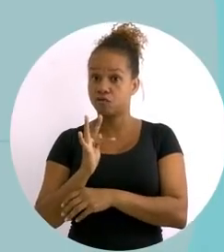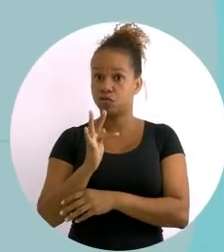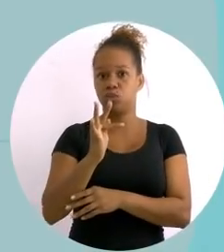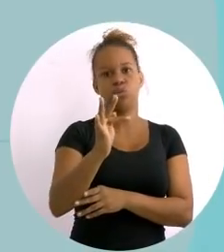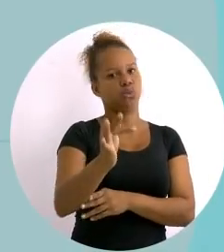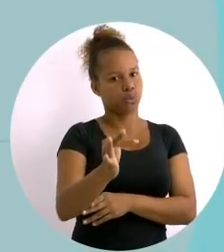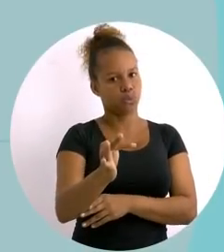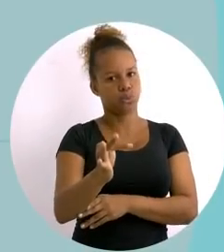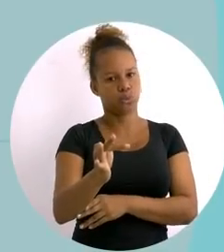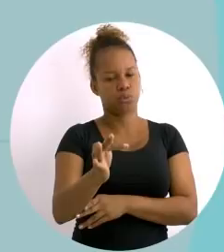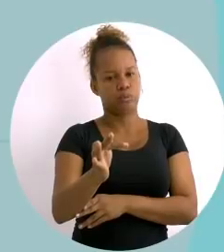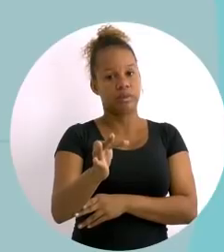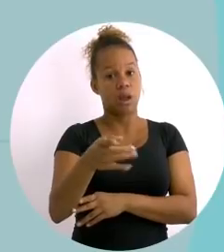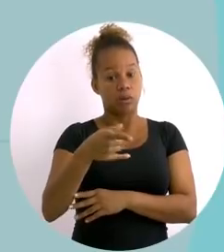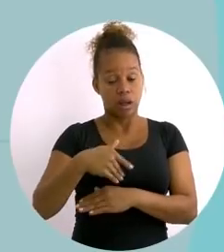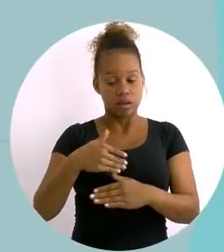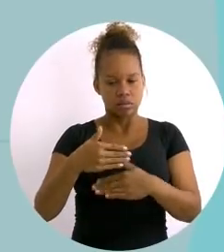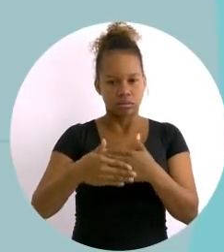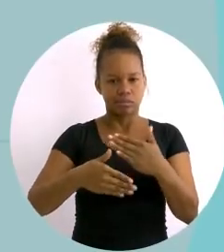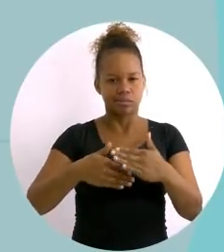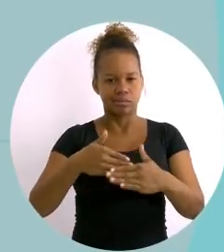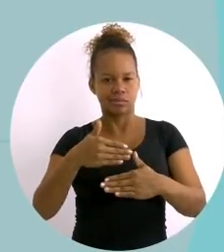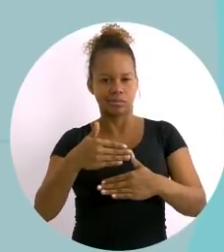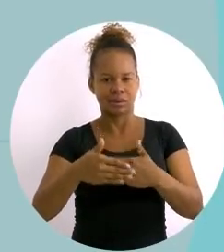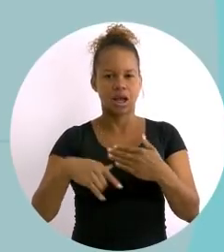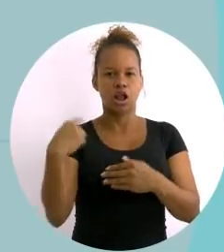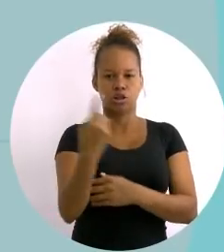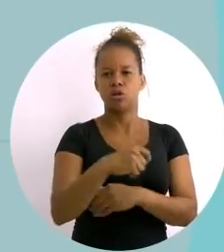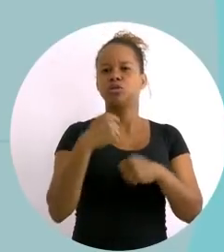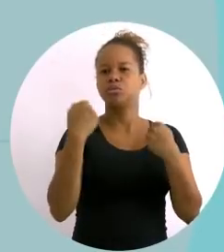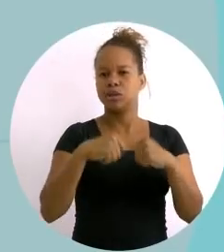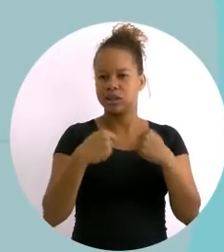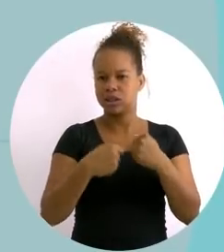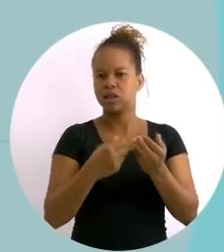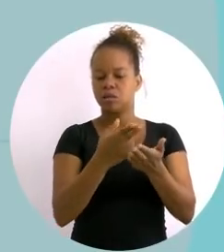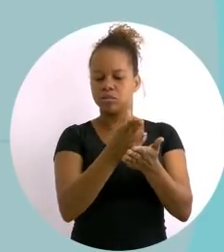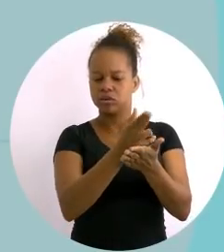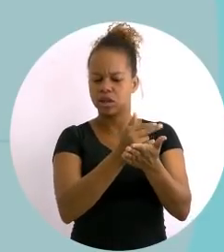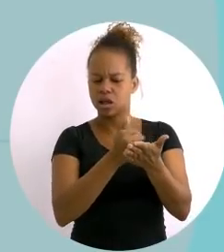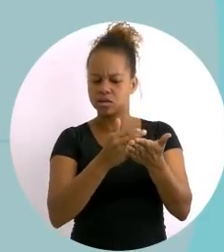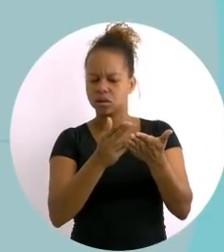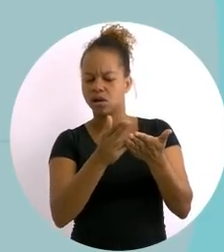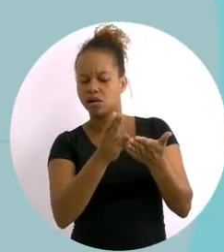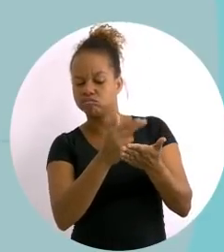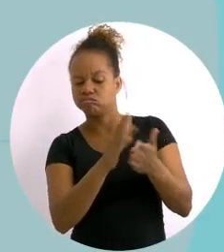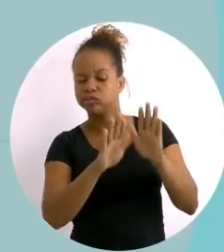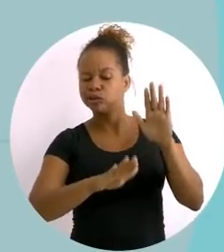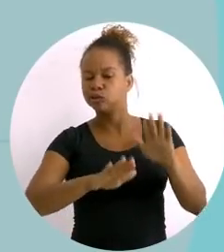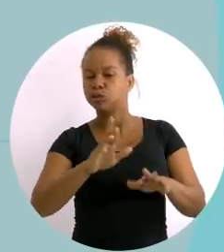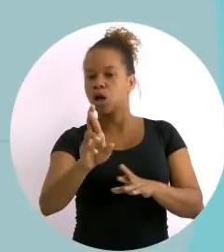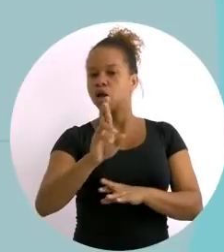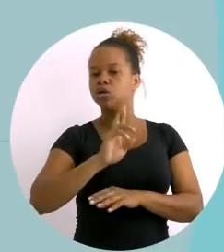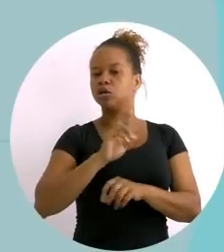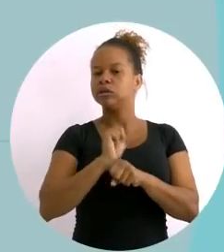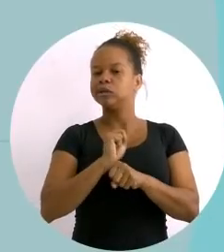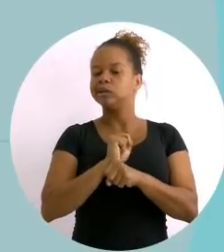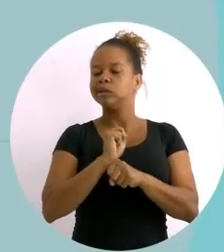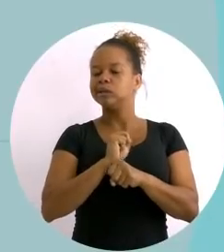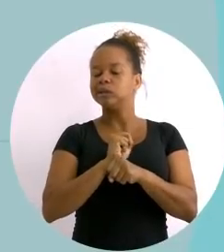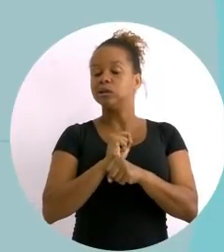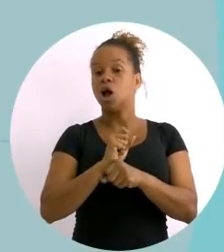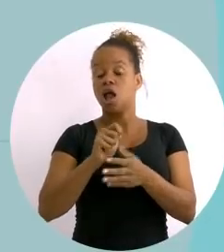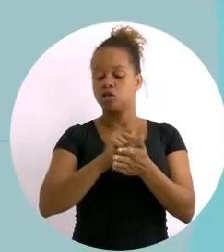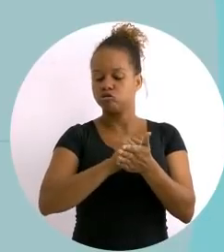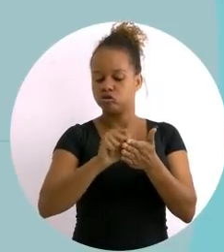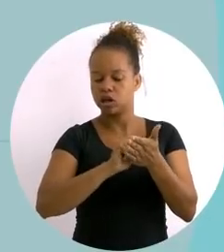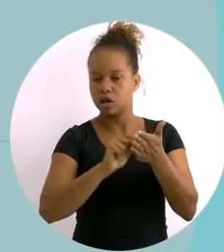futuro. Então, nesse passo a passo, nós precisamos desenhar o resultado esperado. Precisamos